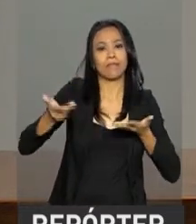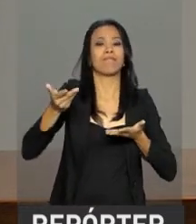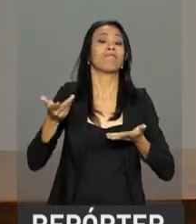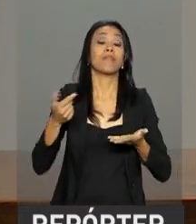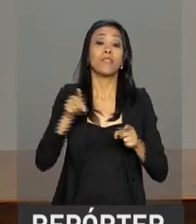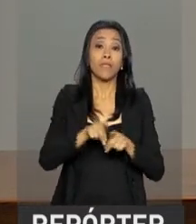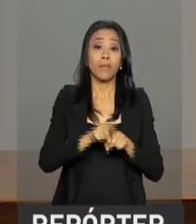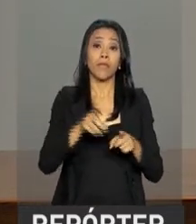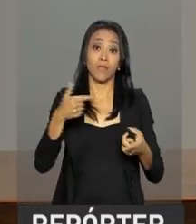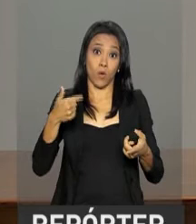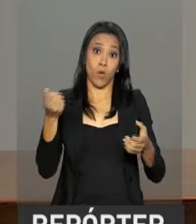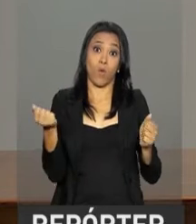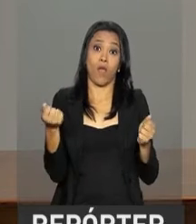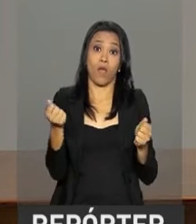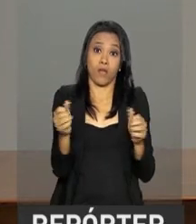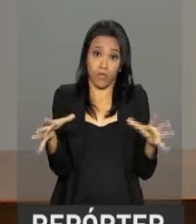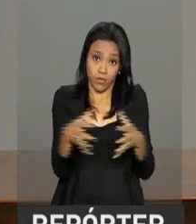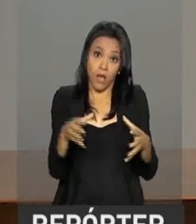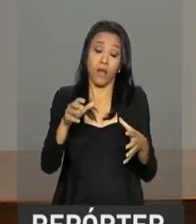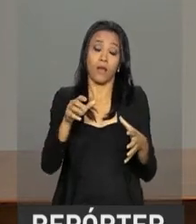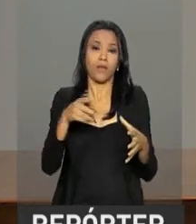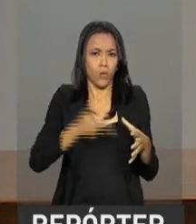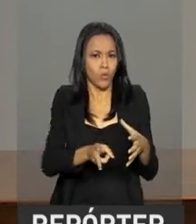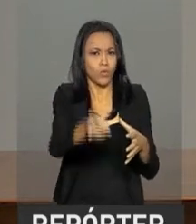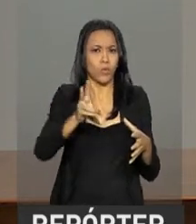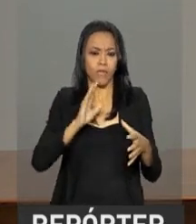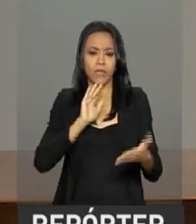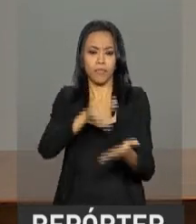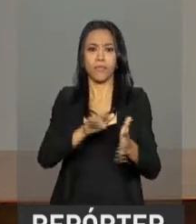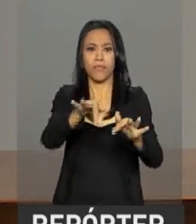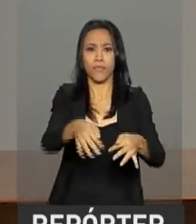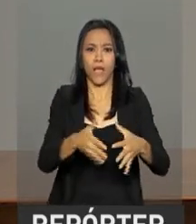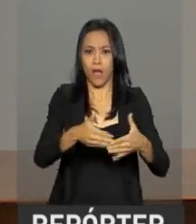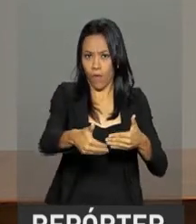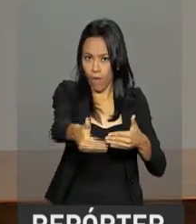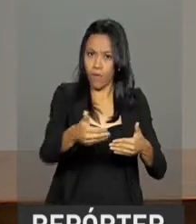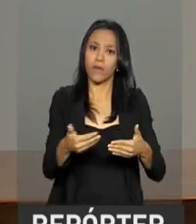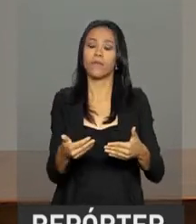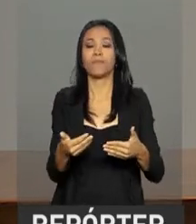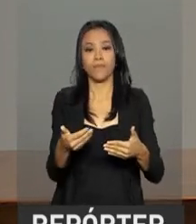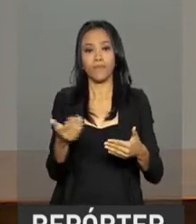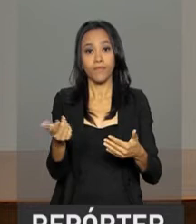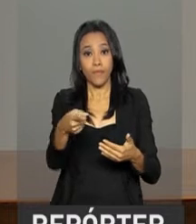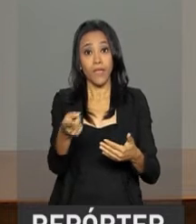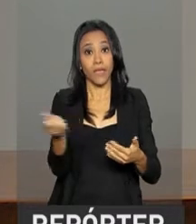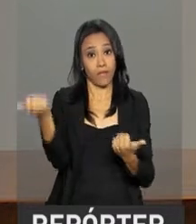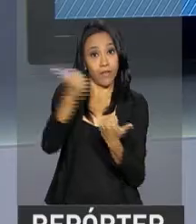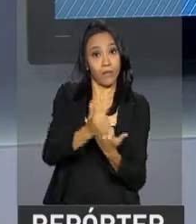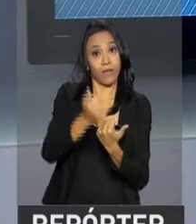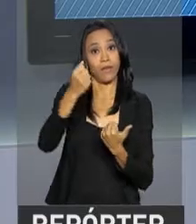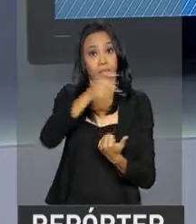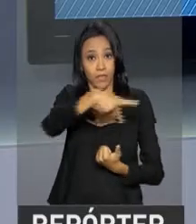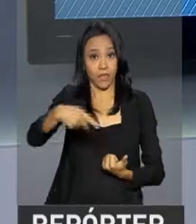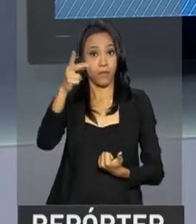ganhar um dinamismo isso continua conosco e vai ser concluída agora natureza da presidência da presidência paraguaia